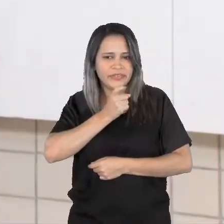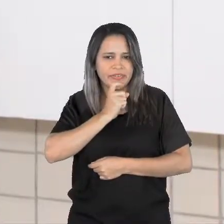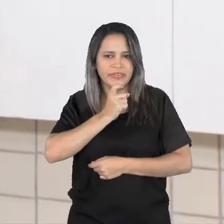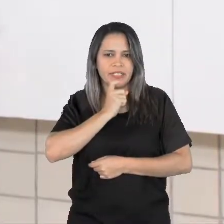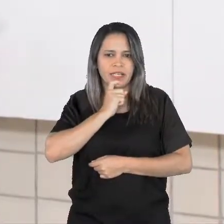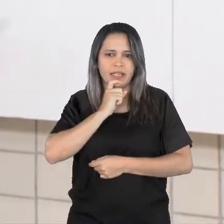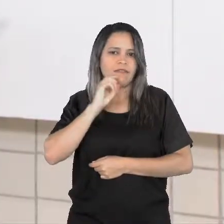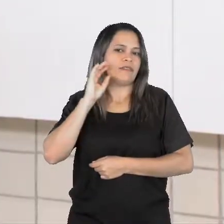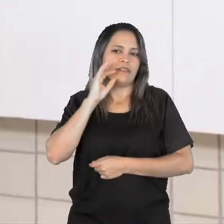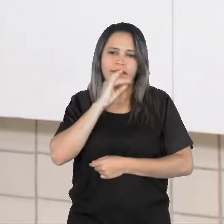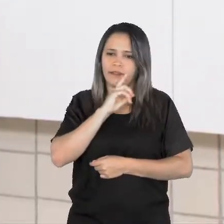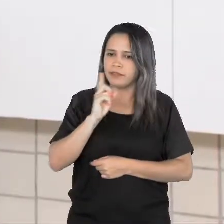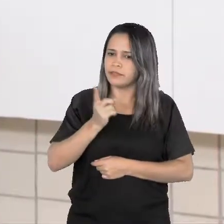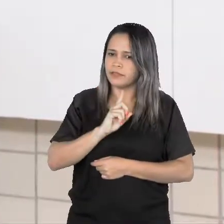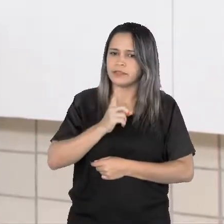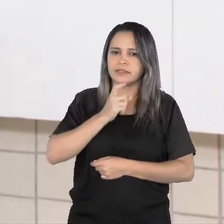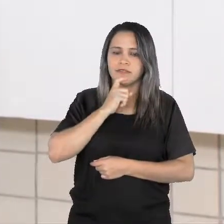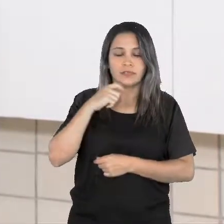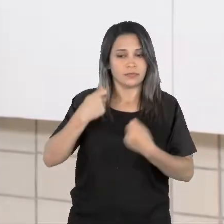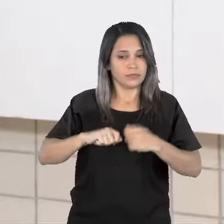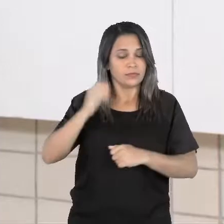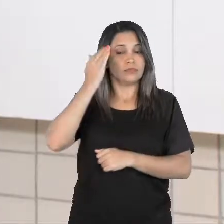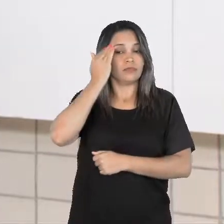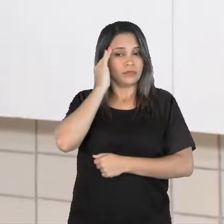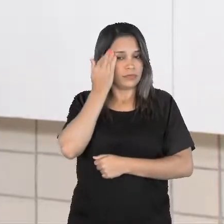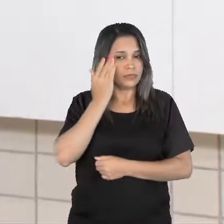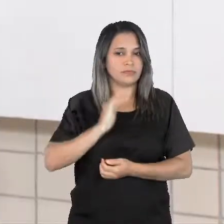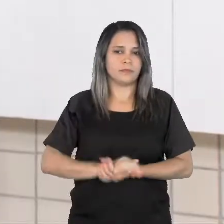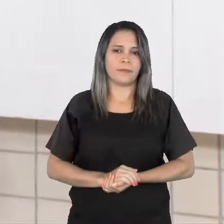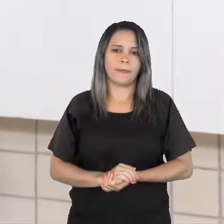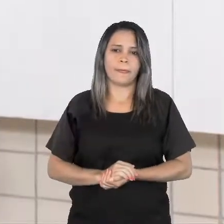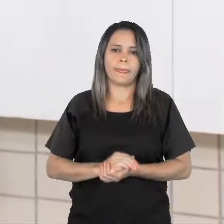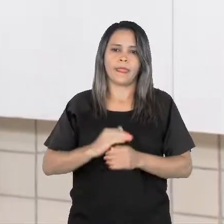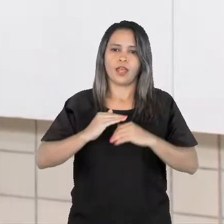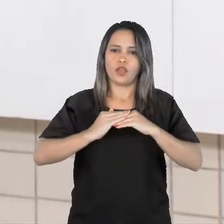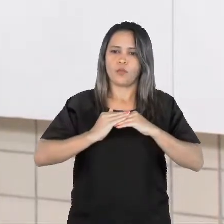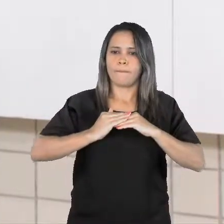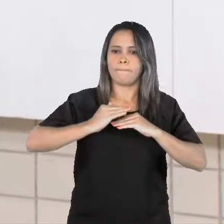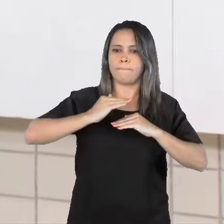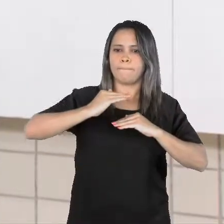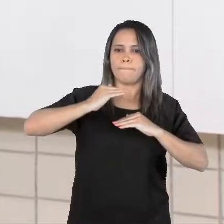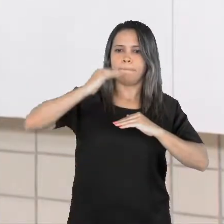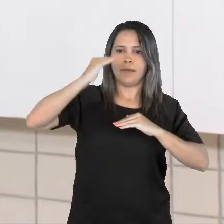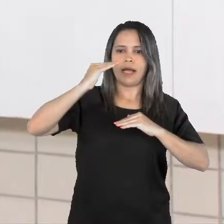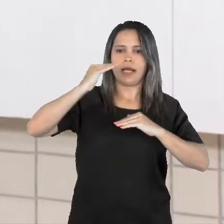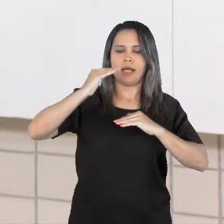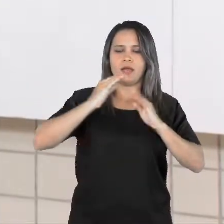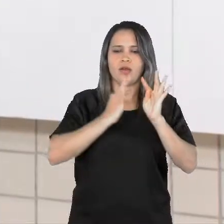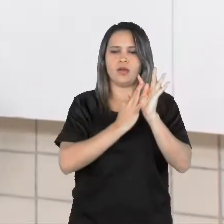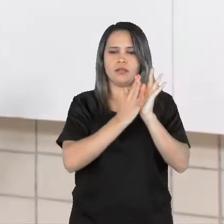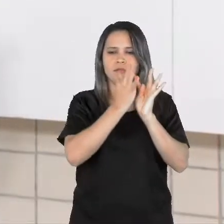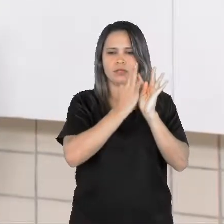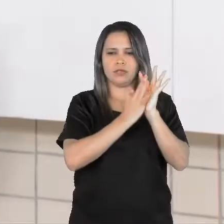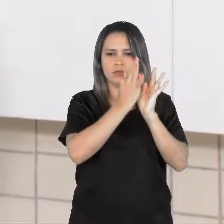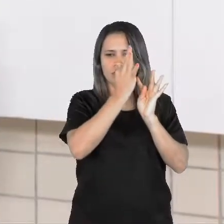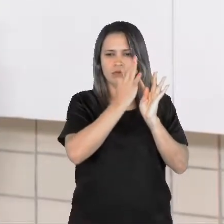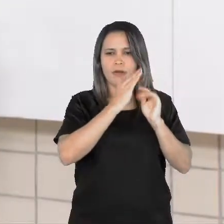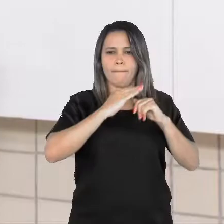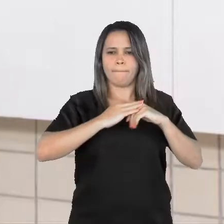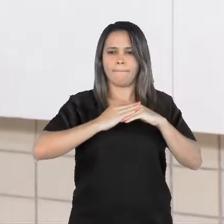mais quente. Você precisa entender isso. Quanto maior a temperatura,